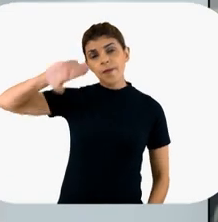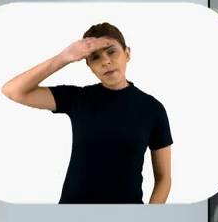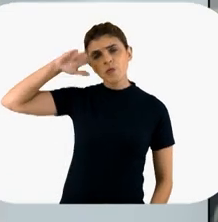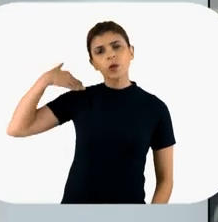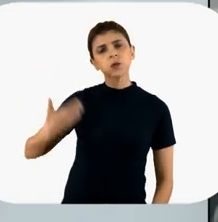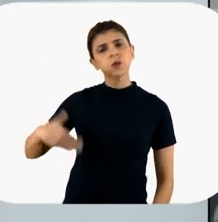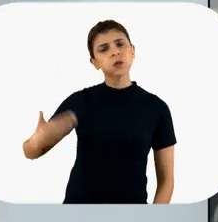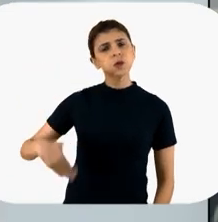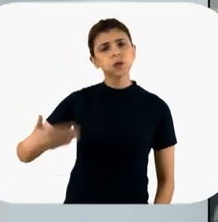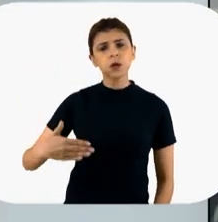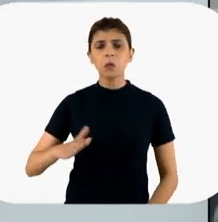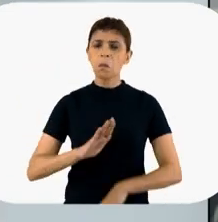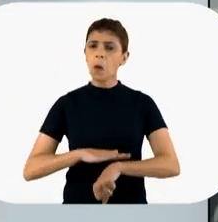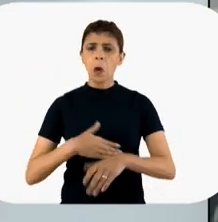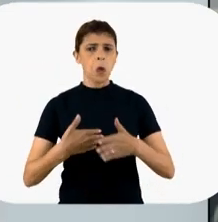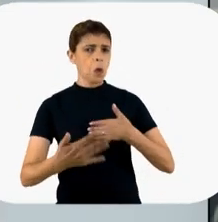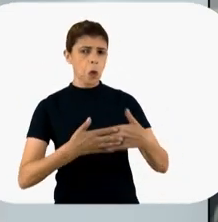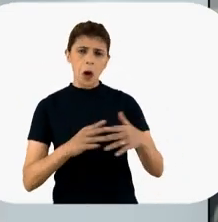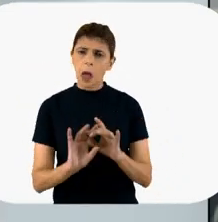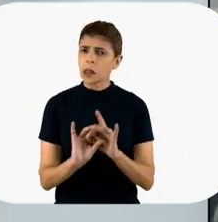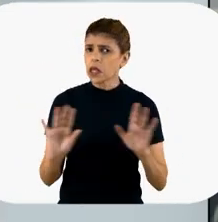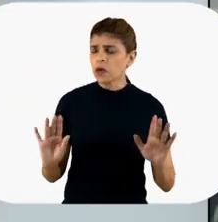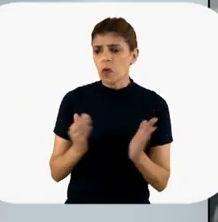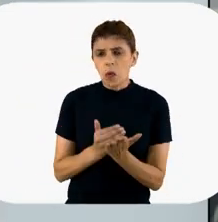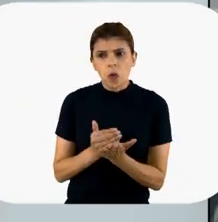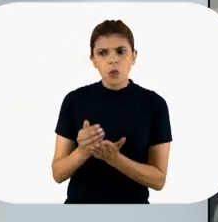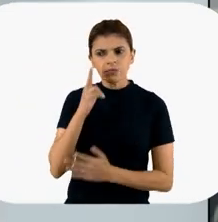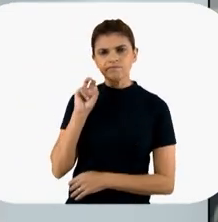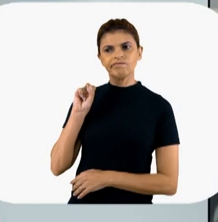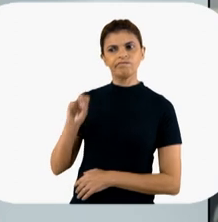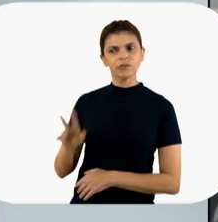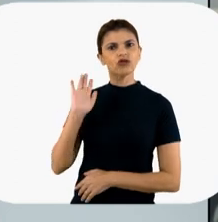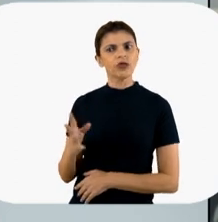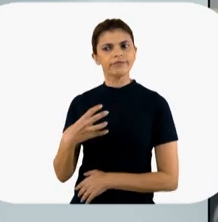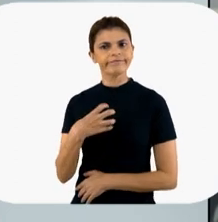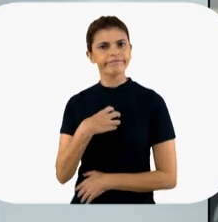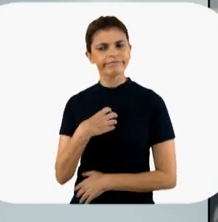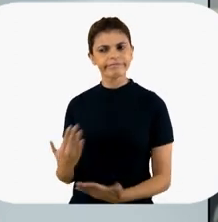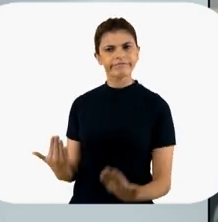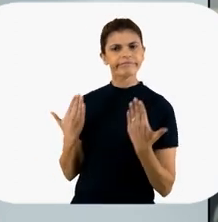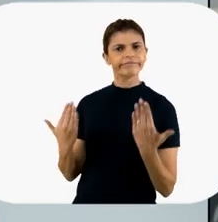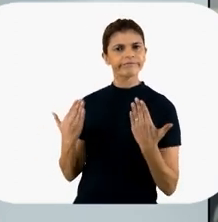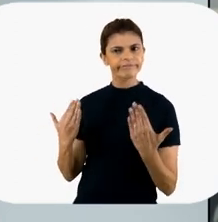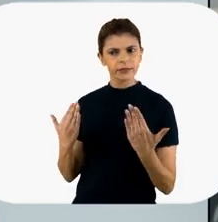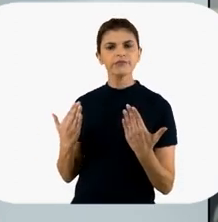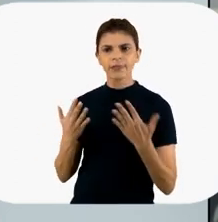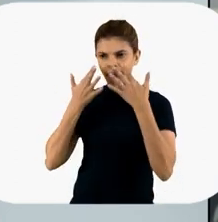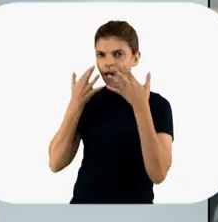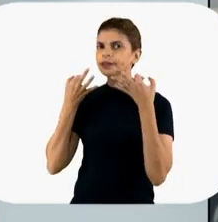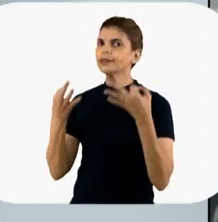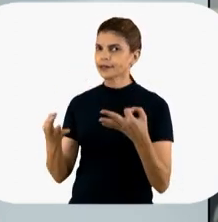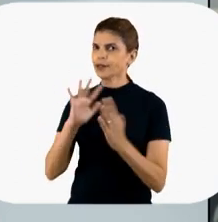Febre persistente a qualquer momento, mesmo no início, é um sintoma que, quando eu digo ficar de